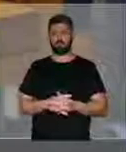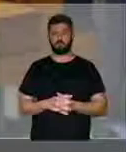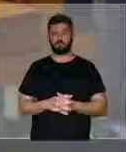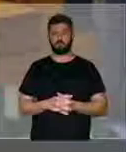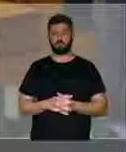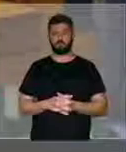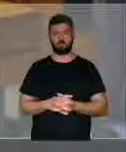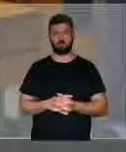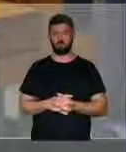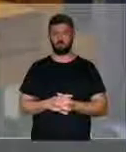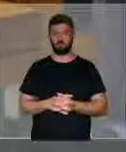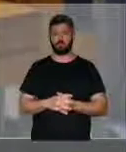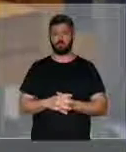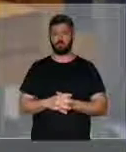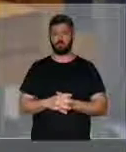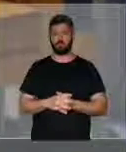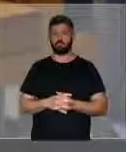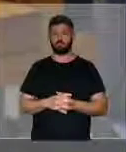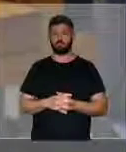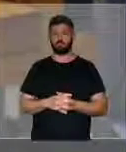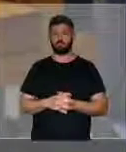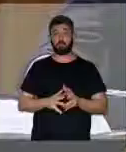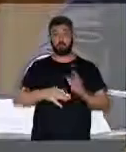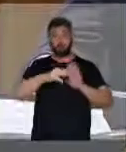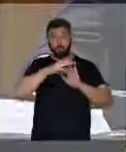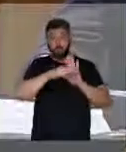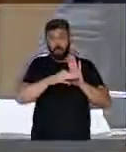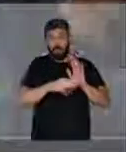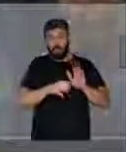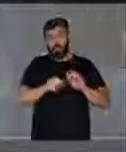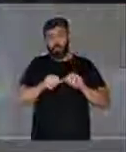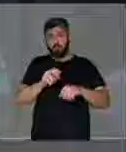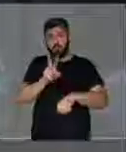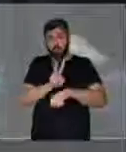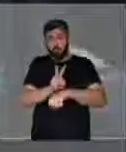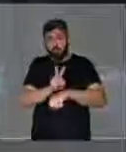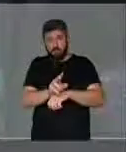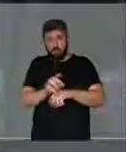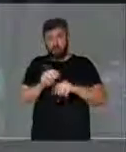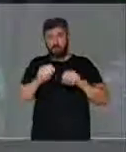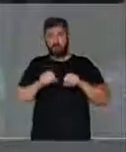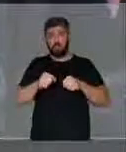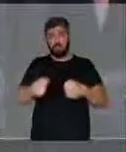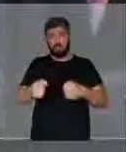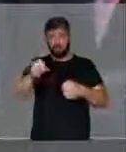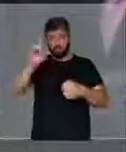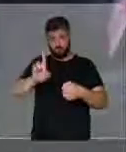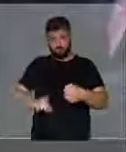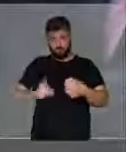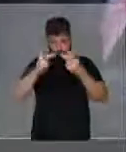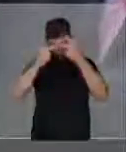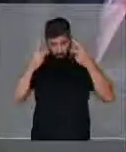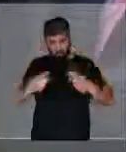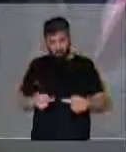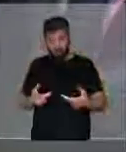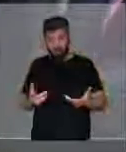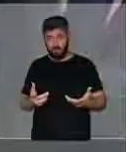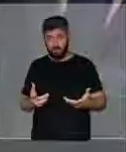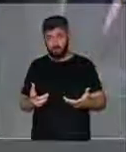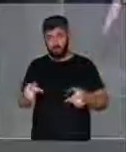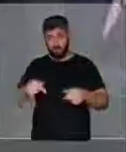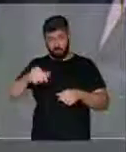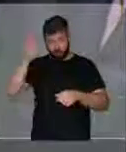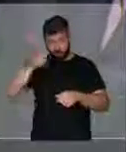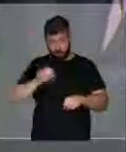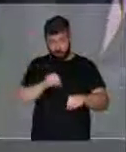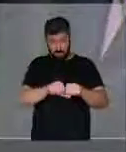Ô, Chico, eu não Sim. posso... Programa de proteção a defensores do direito, dos direitos humanos, que nesse